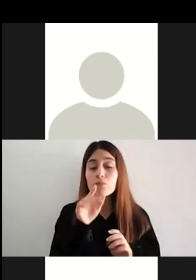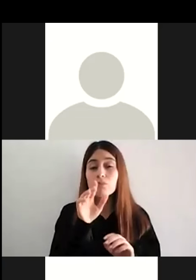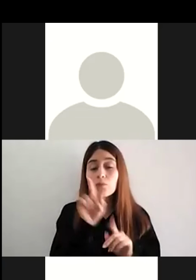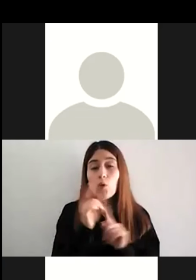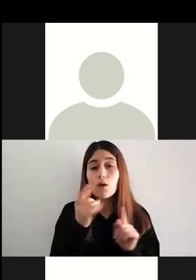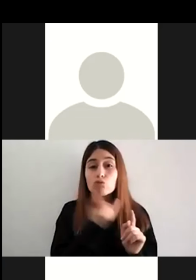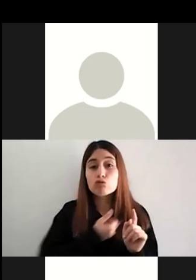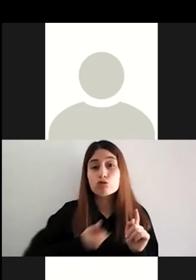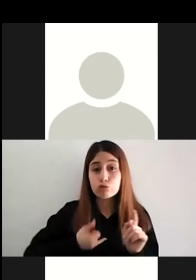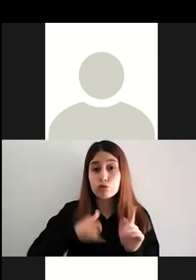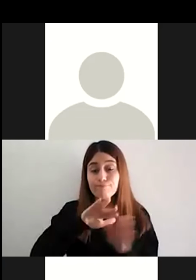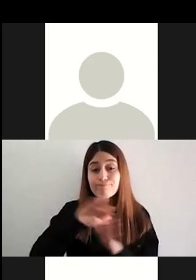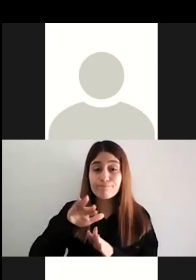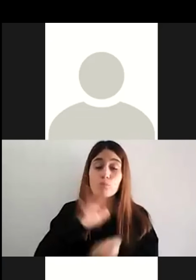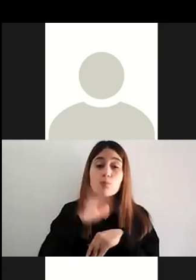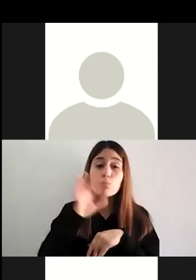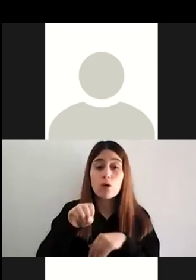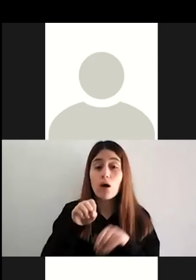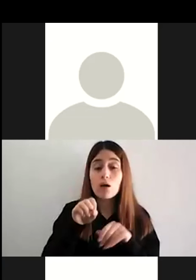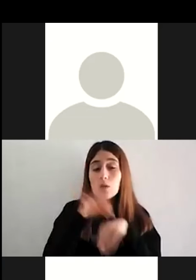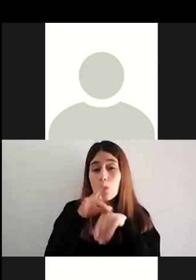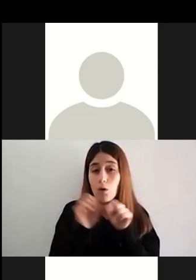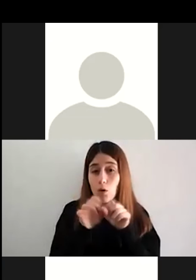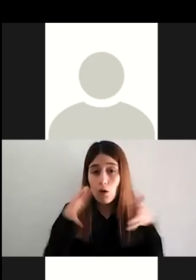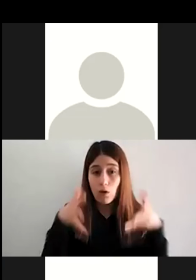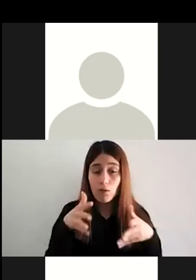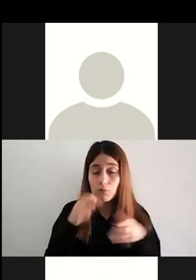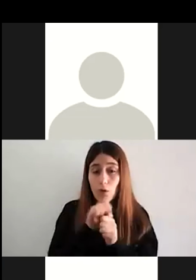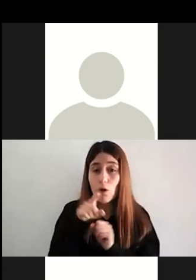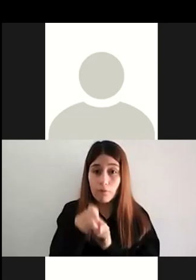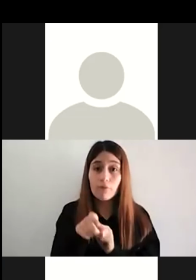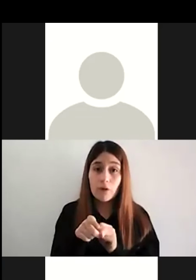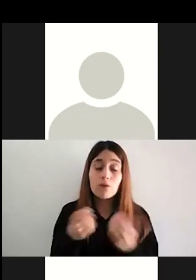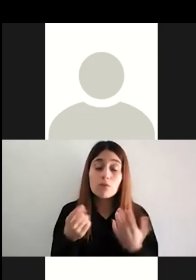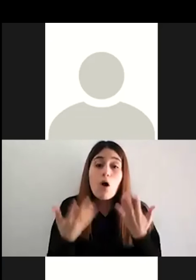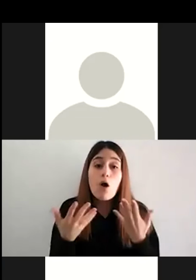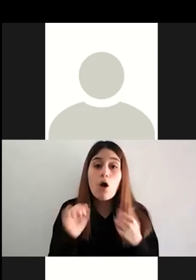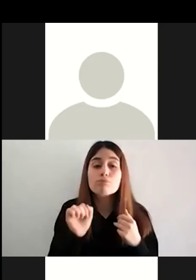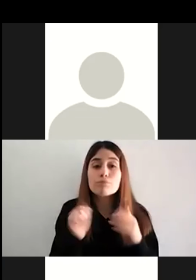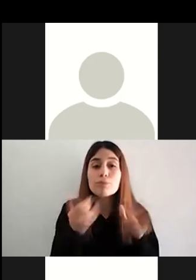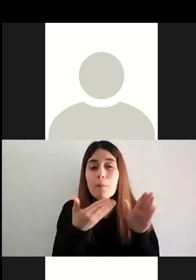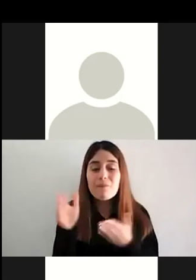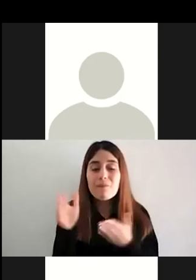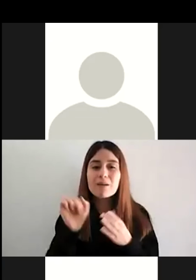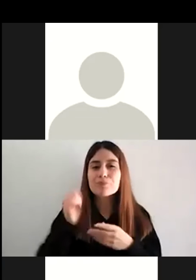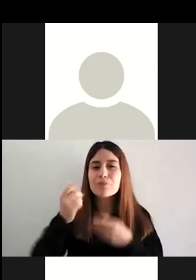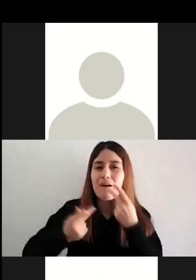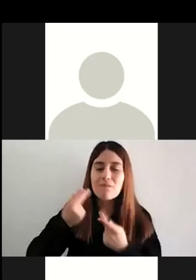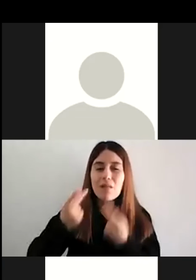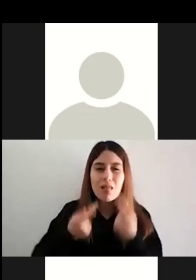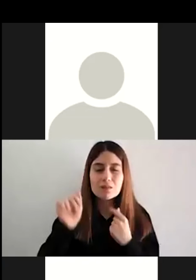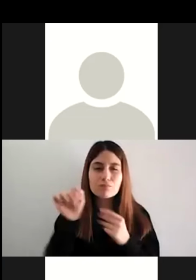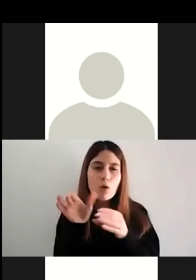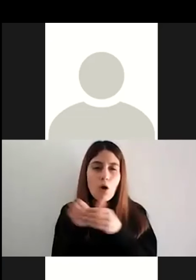de Covid-19, o que atrasou o procedimento, e agora está numa fase de avaliação pelo órgão